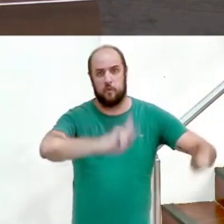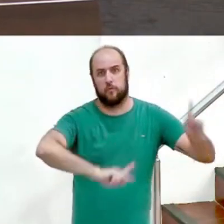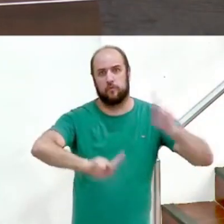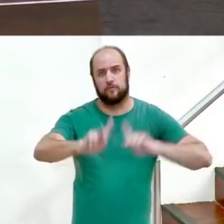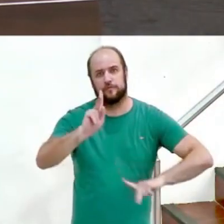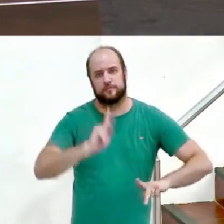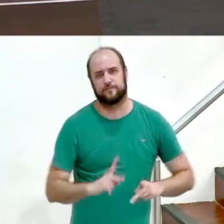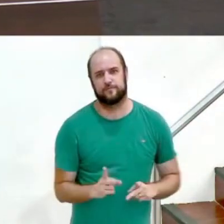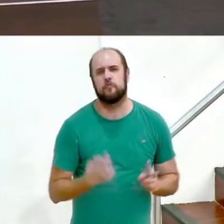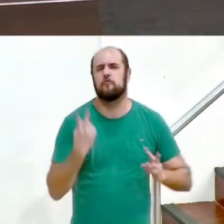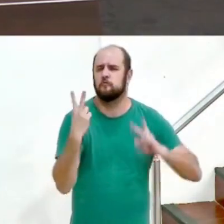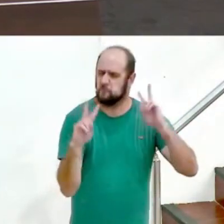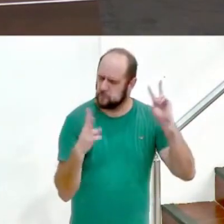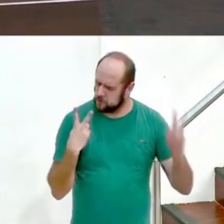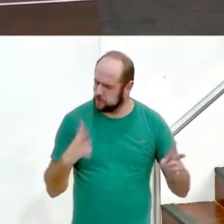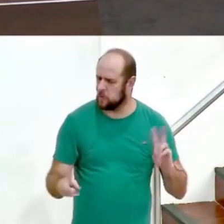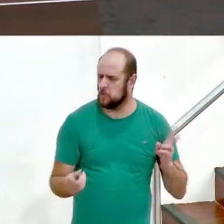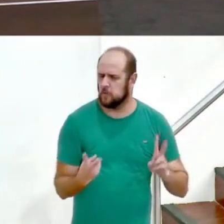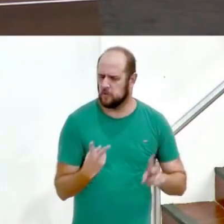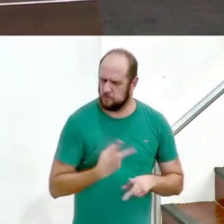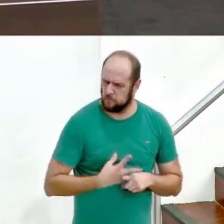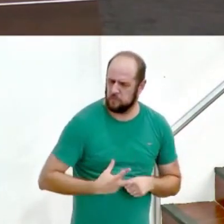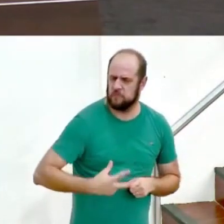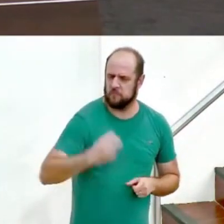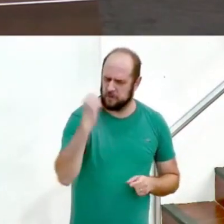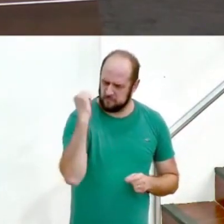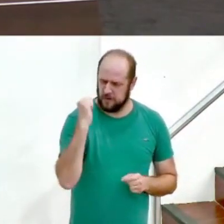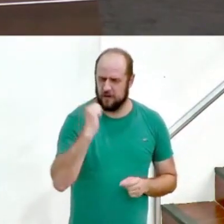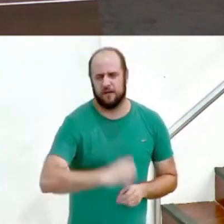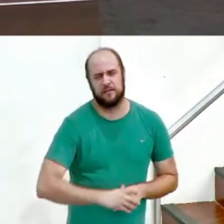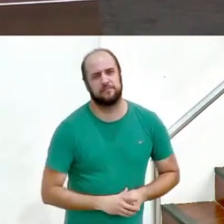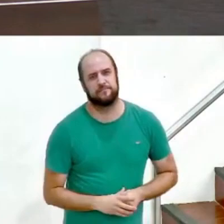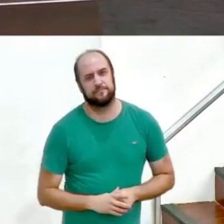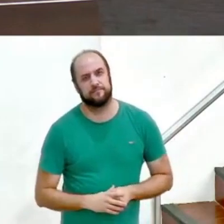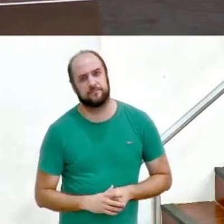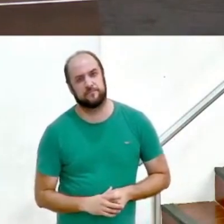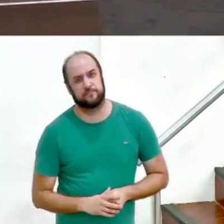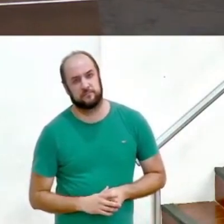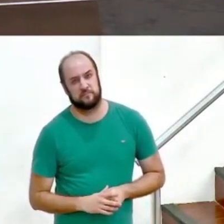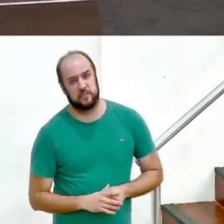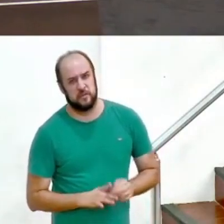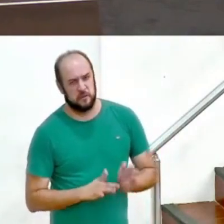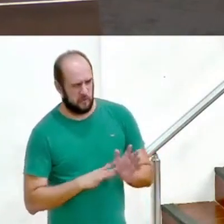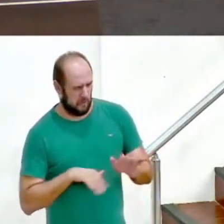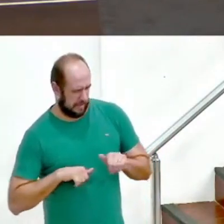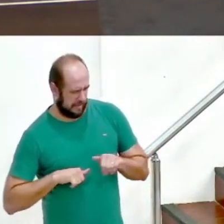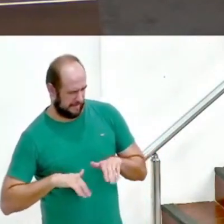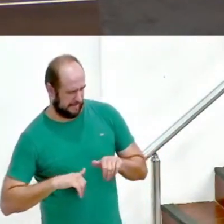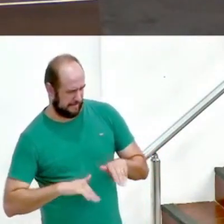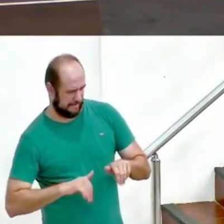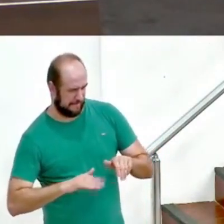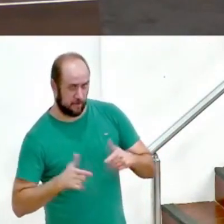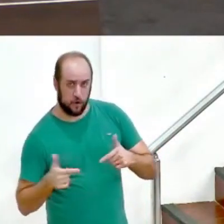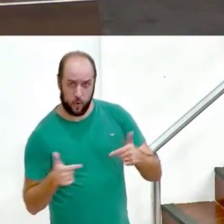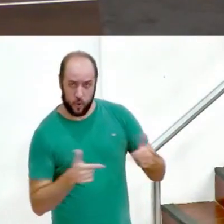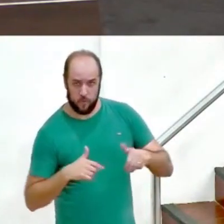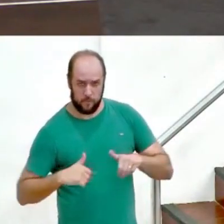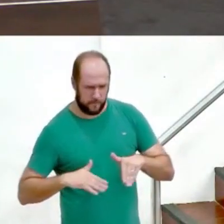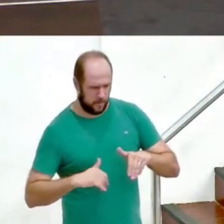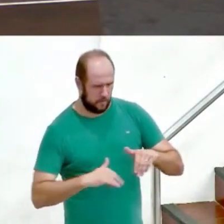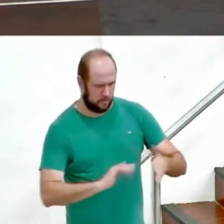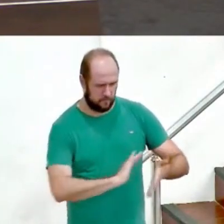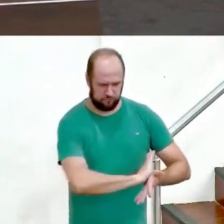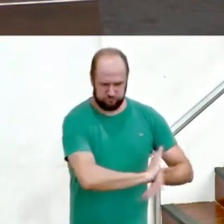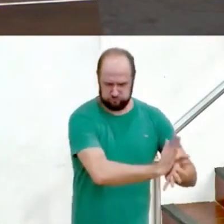As vitórias, as conquistas, a derrota de grandes exércitos da antiguidade.